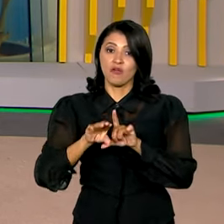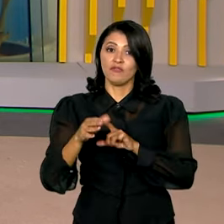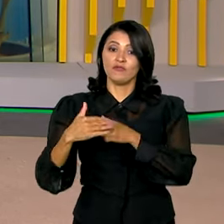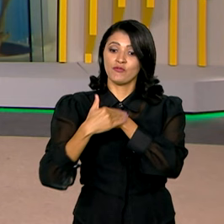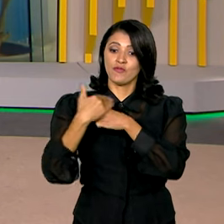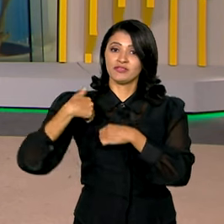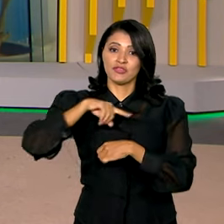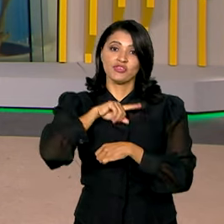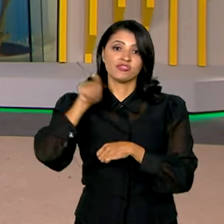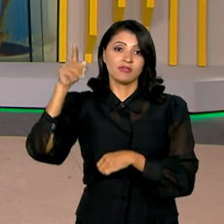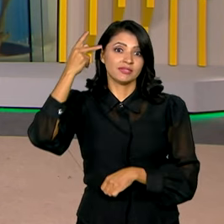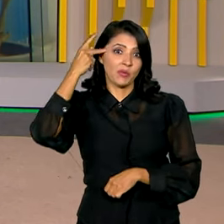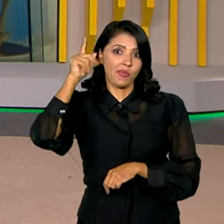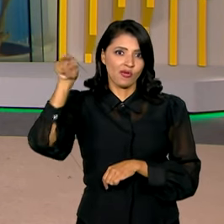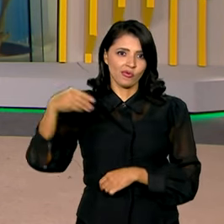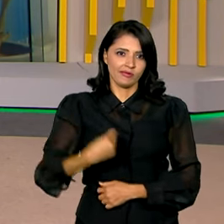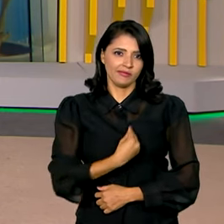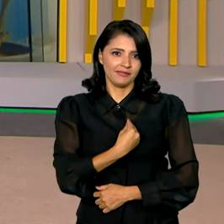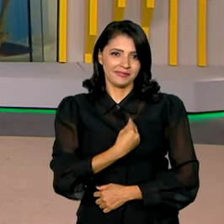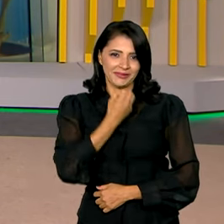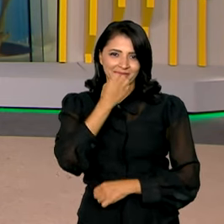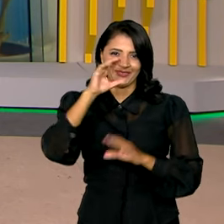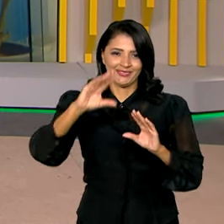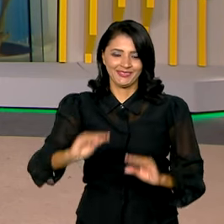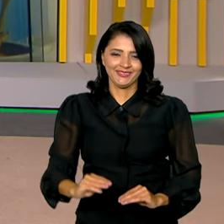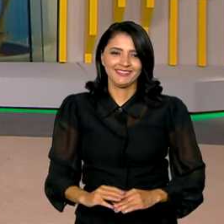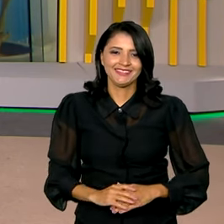de São Paulo. Boa noite, Vanessa.